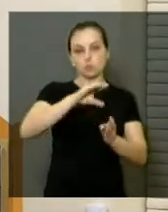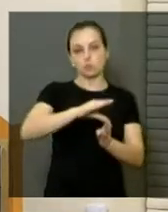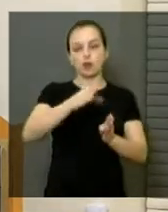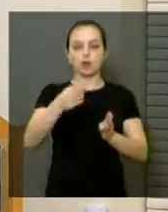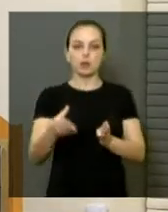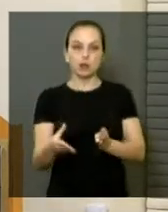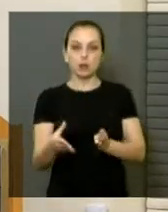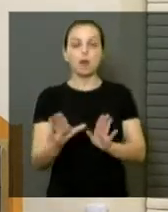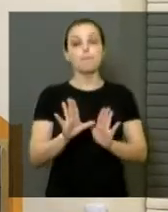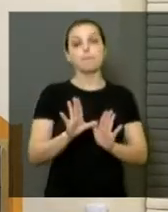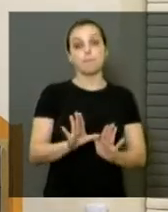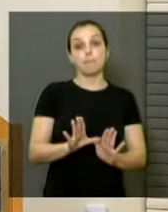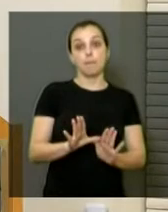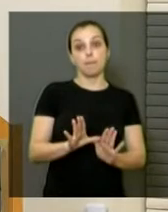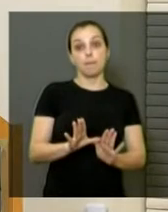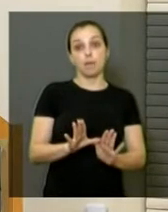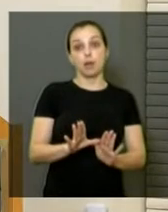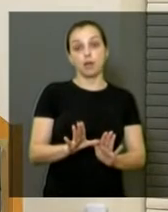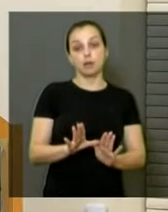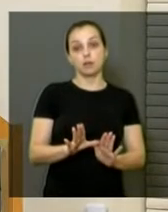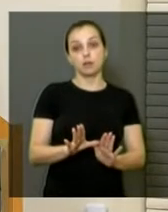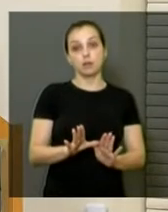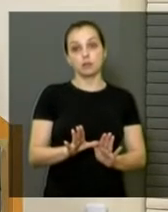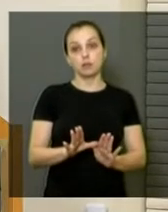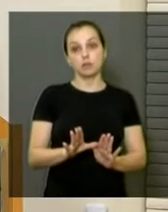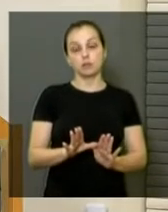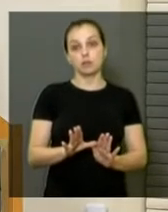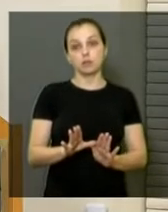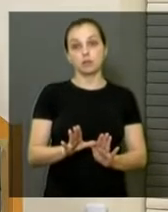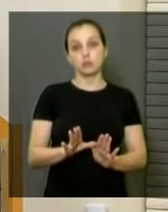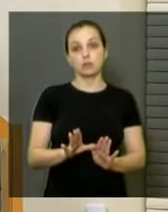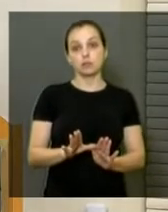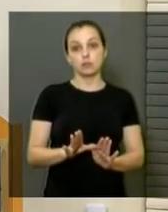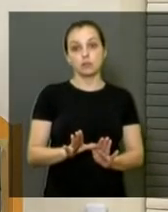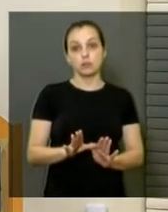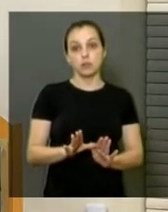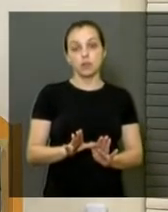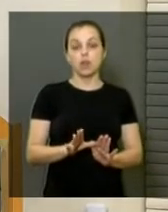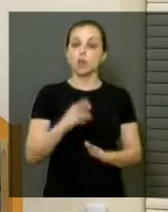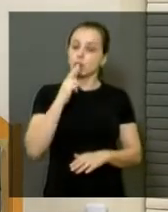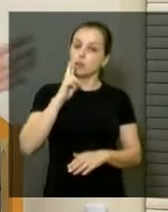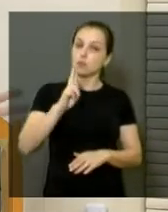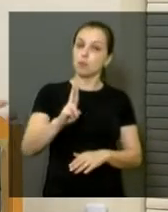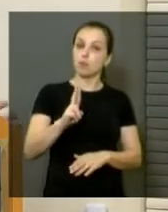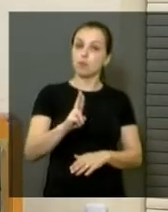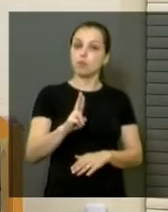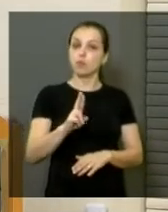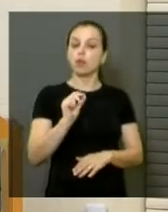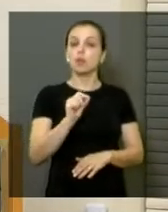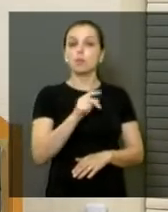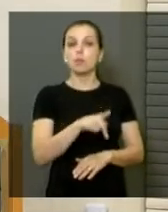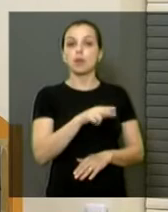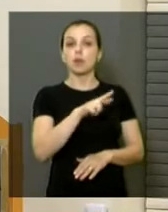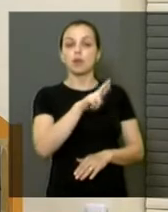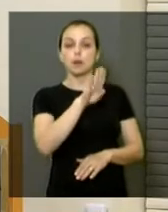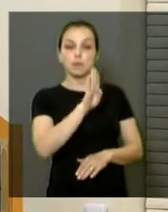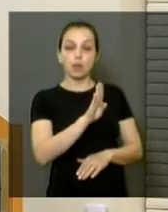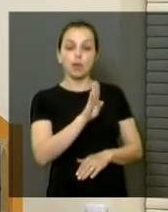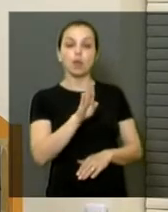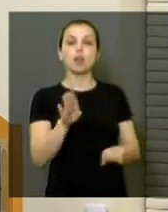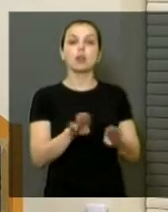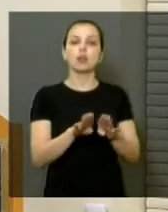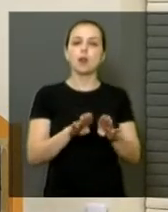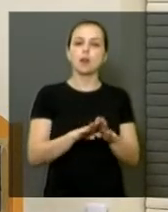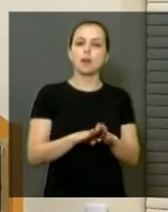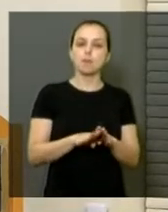Câmara, mas que, não contente e dá essa resposta para o Leite e para o PRB, ainda